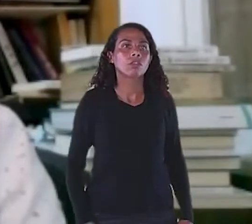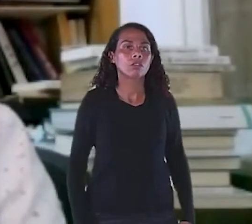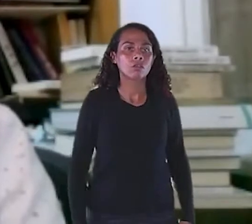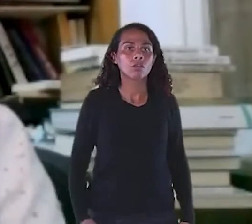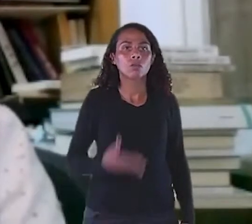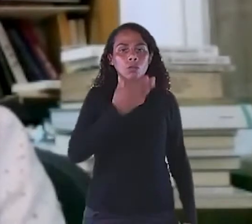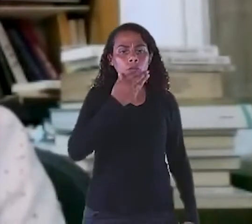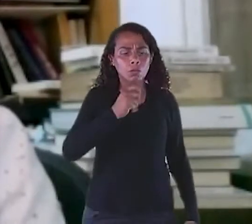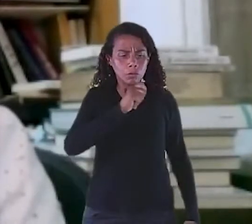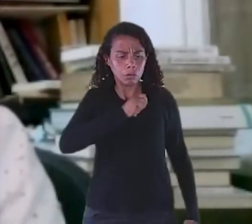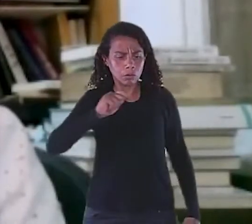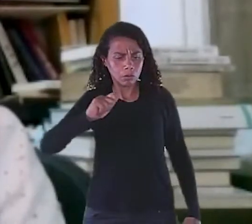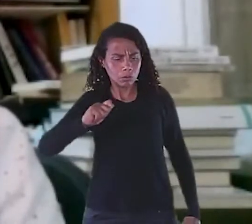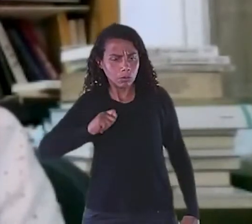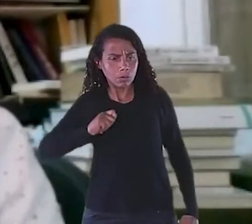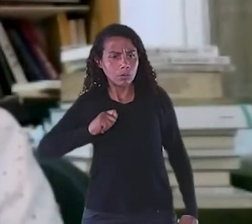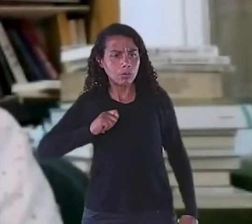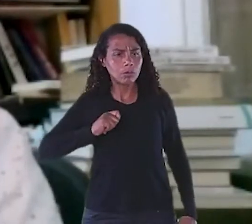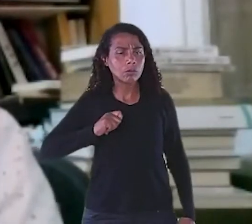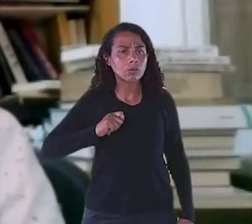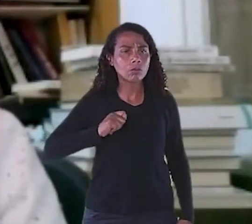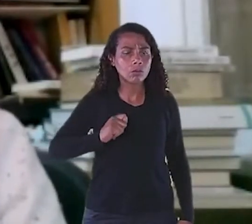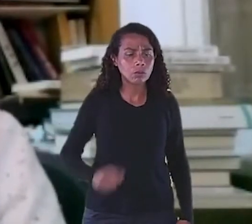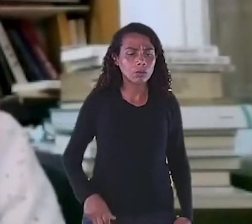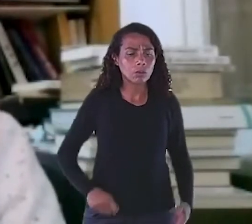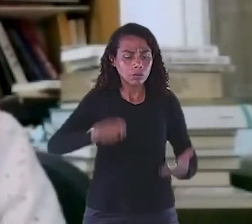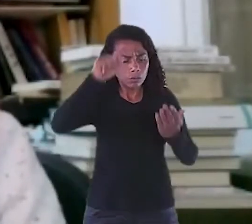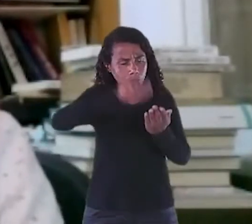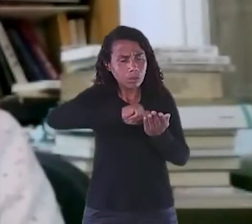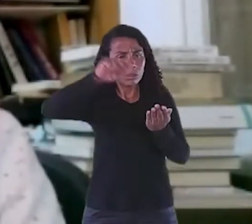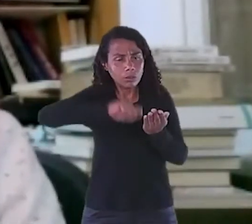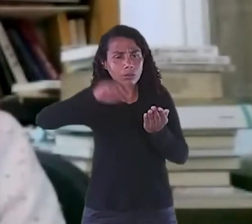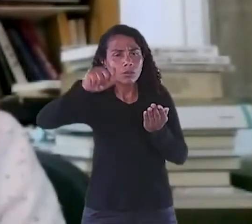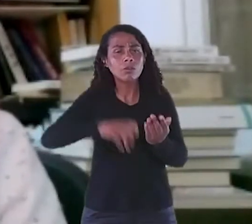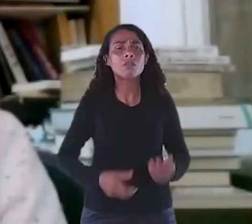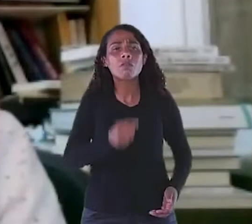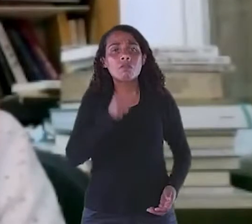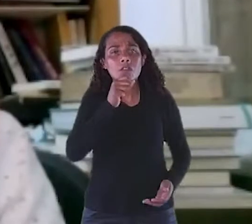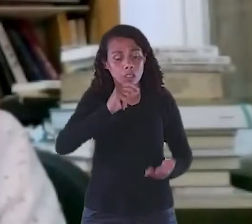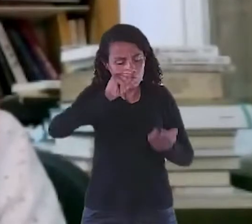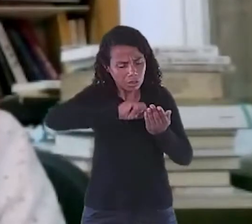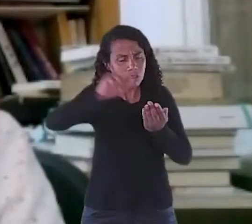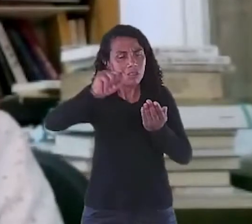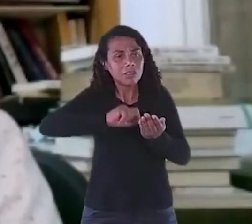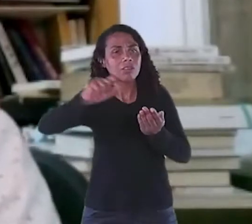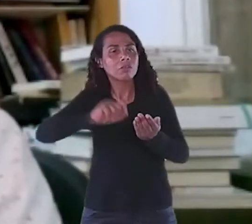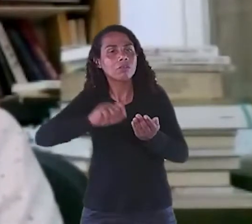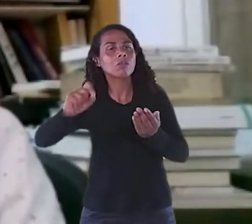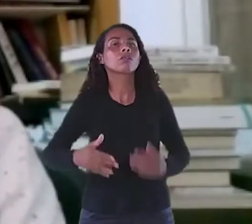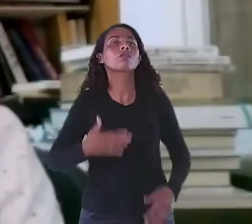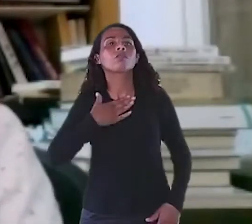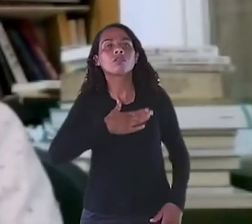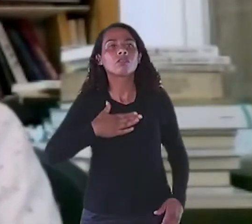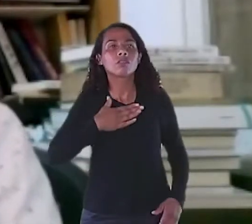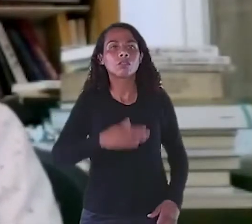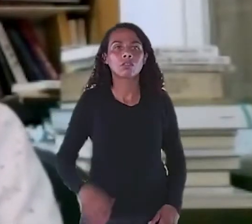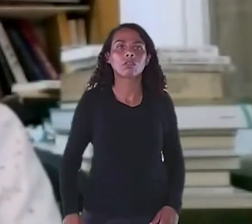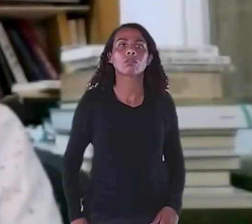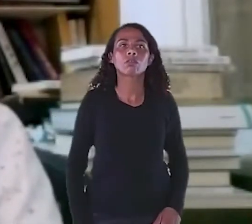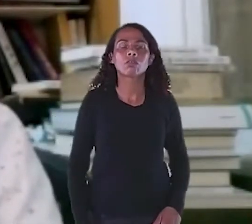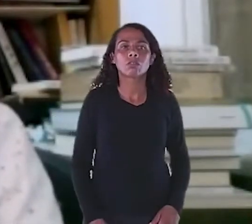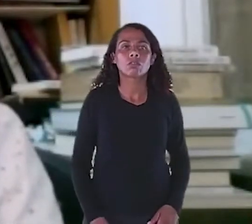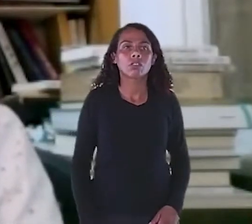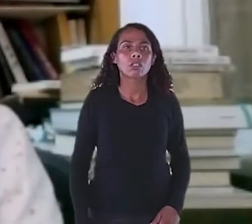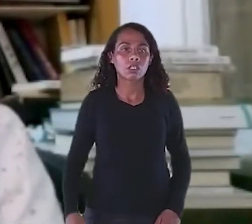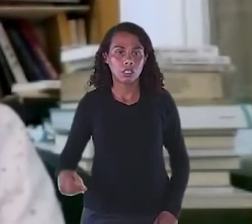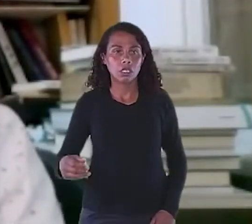Eu lembro que a gente conversava muito, eu trabalhava nessa ocasião no Jornal do Brasil, na sucursal aqui de São Paulo, e ligava muito para o Otto. Otto, como é